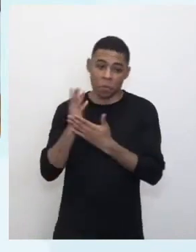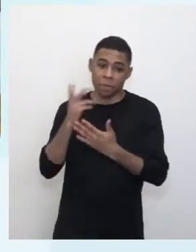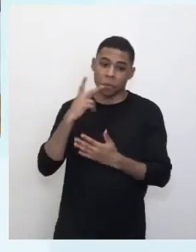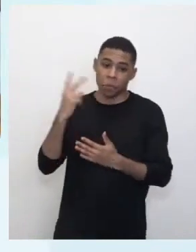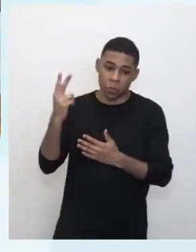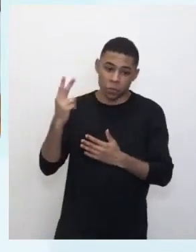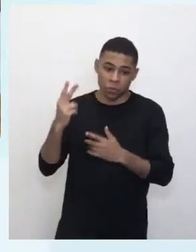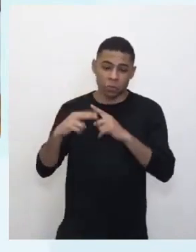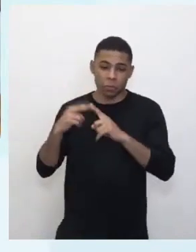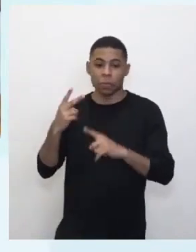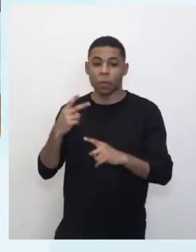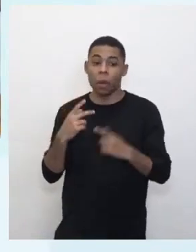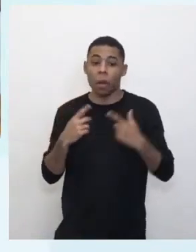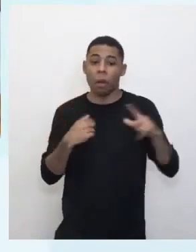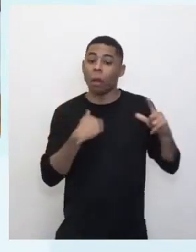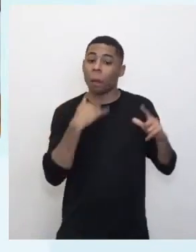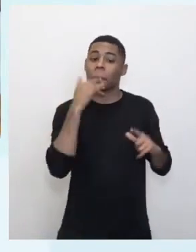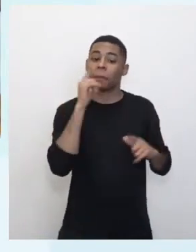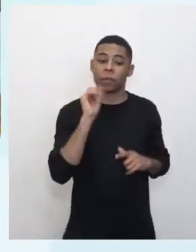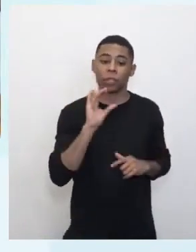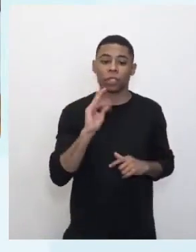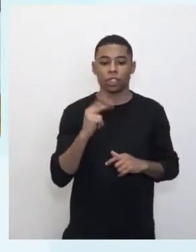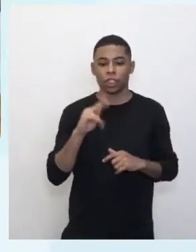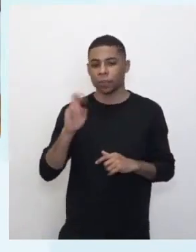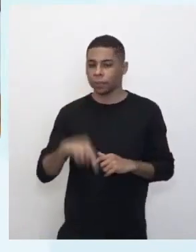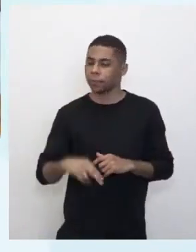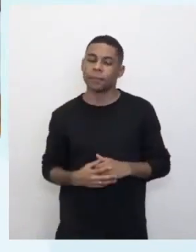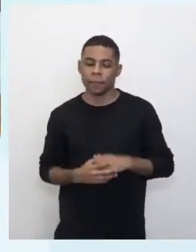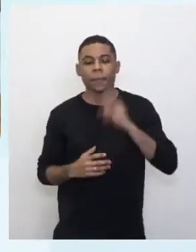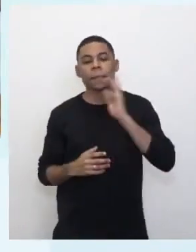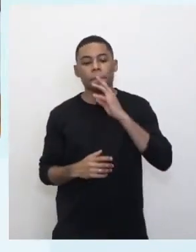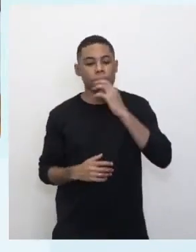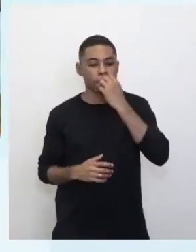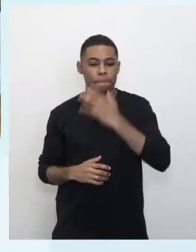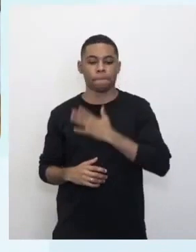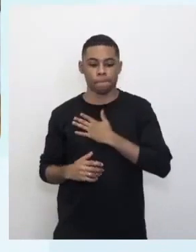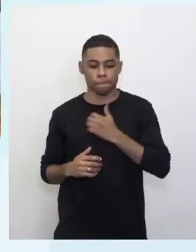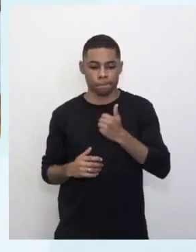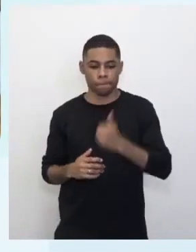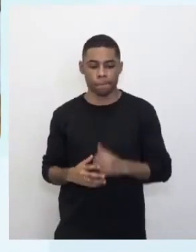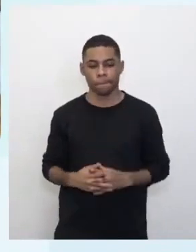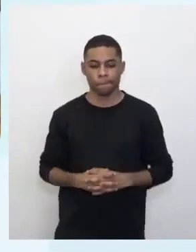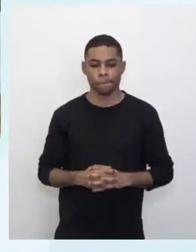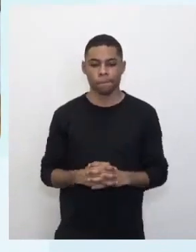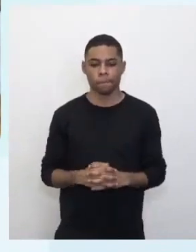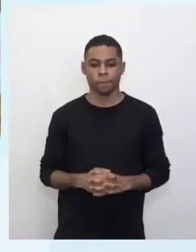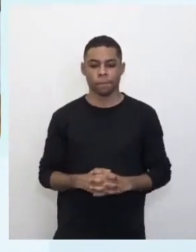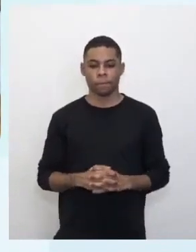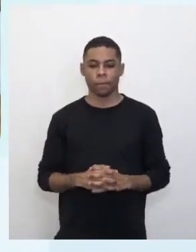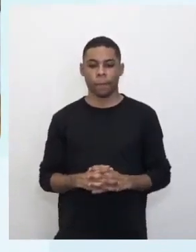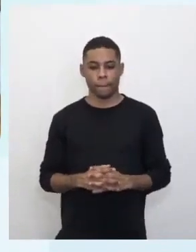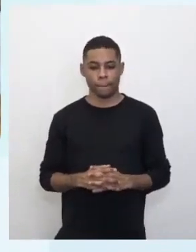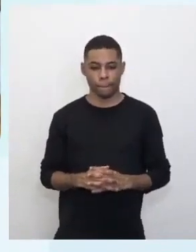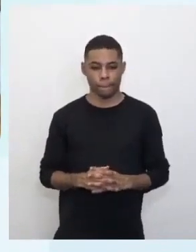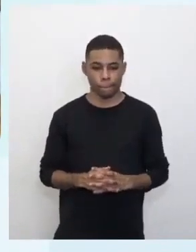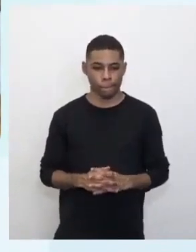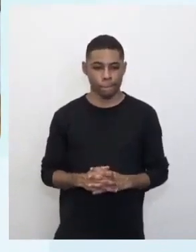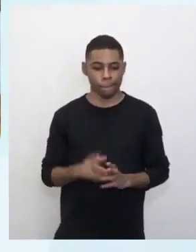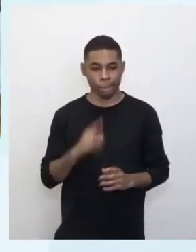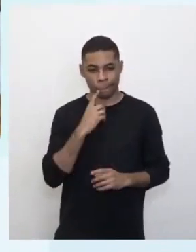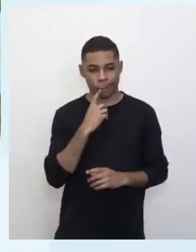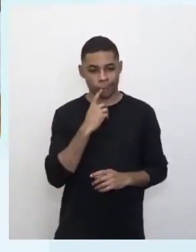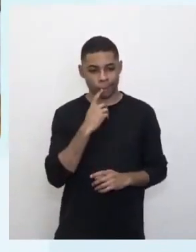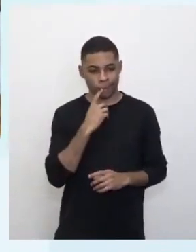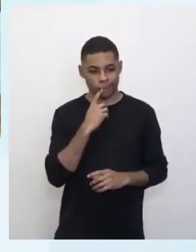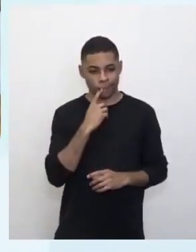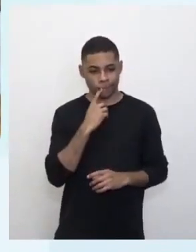I prefer chicken. Já colocou a frase inteira. Legal. Ok, very nice. Então, tem aí uma resposta aqui.